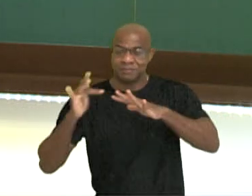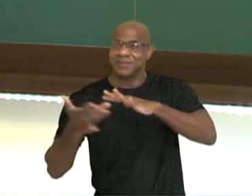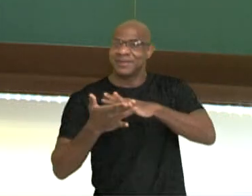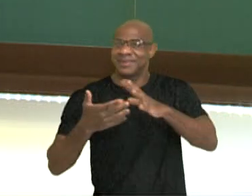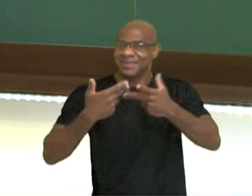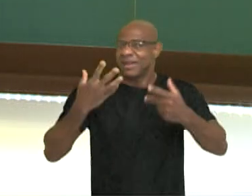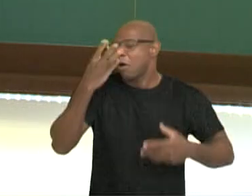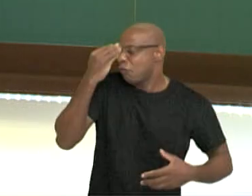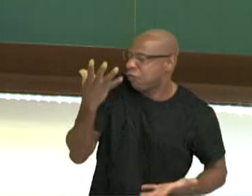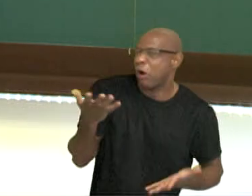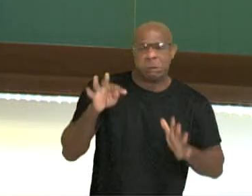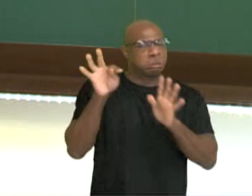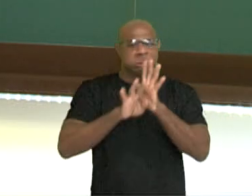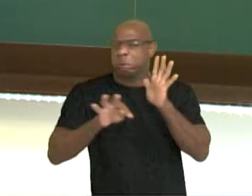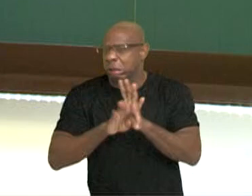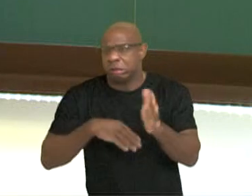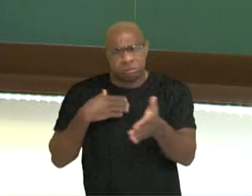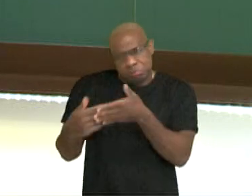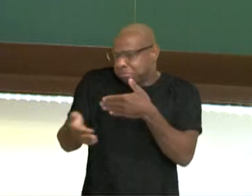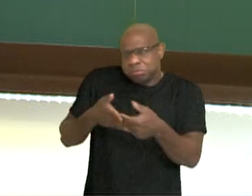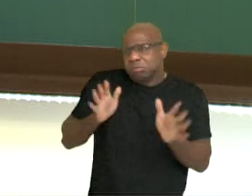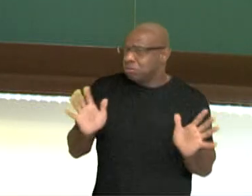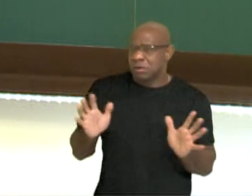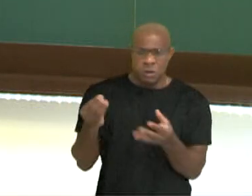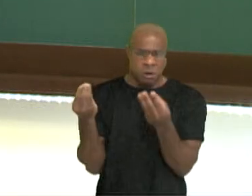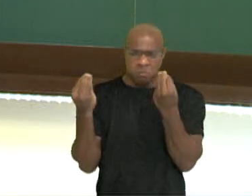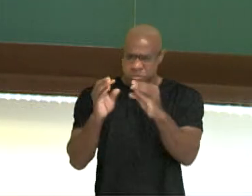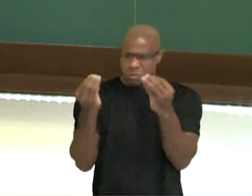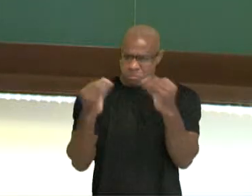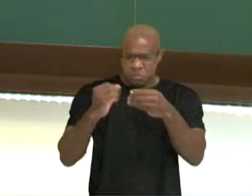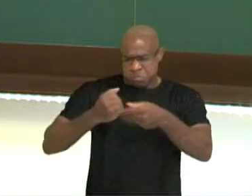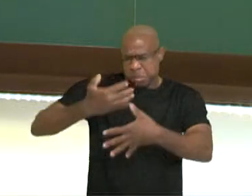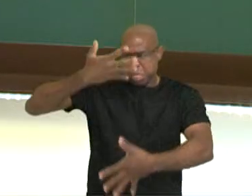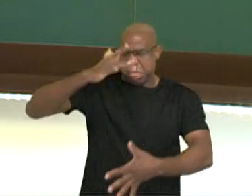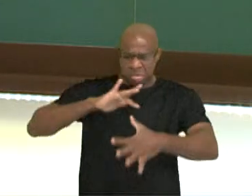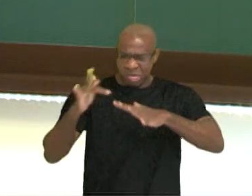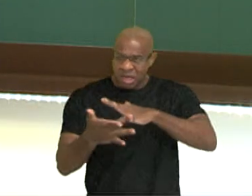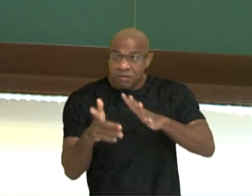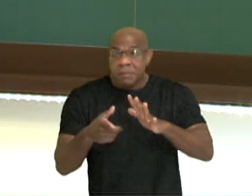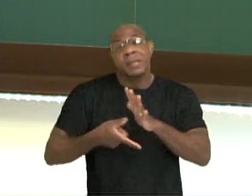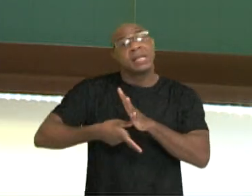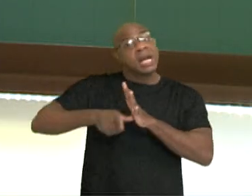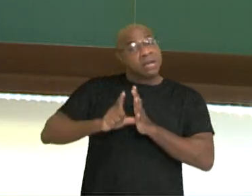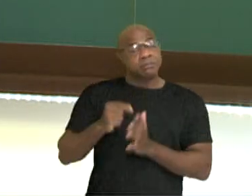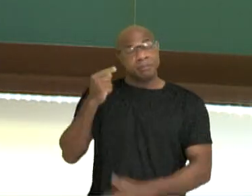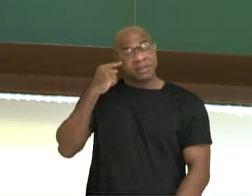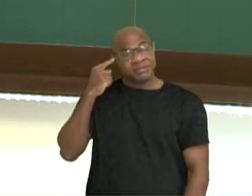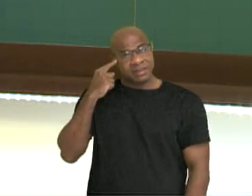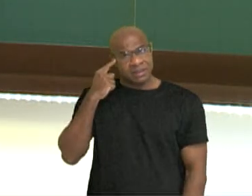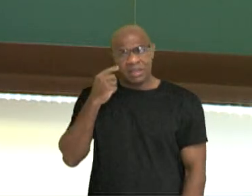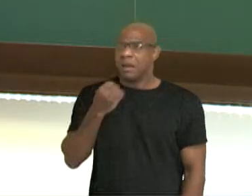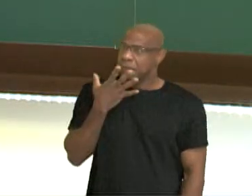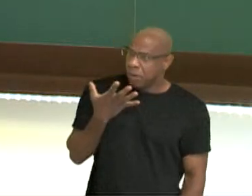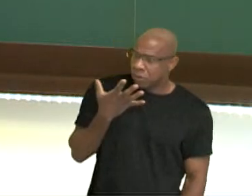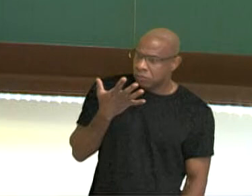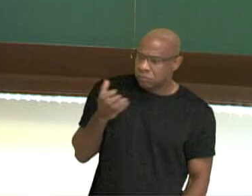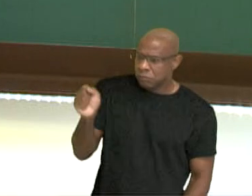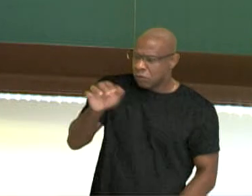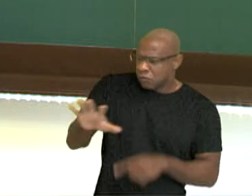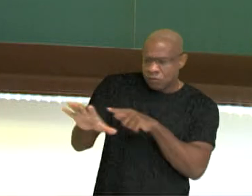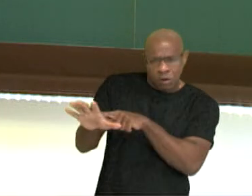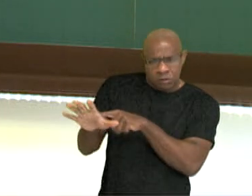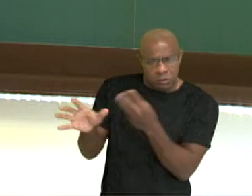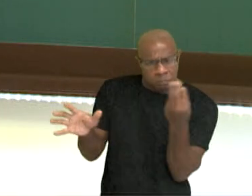São José, Londrina, Maringá, Cianorte, qualquer cidade, e o que acontece? Lá do outro lado